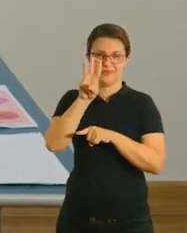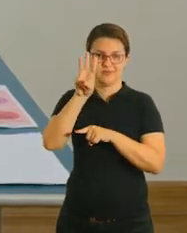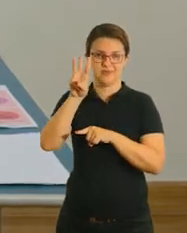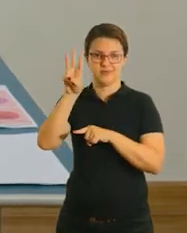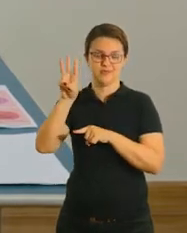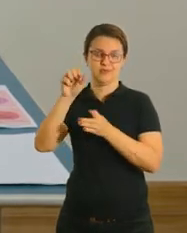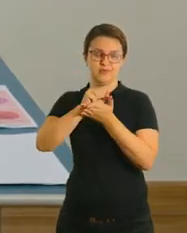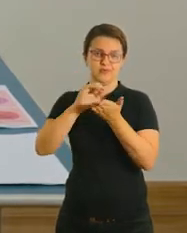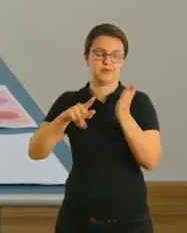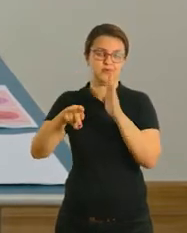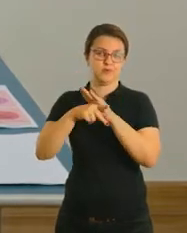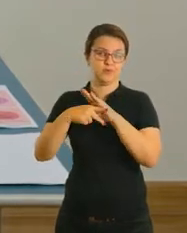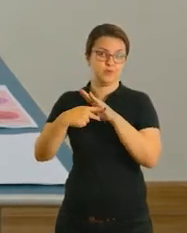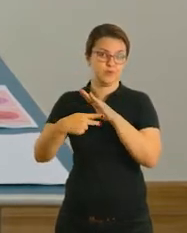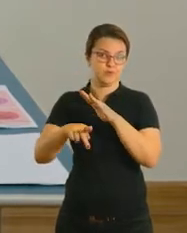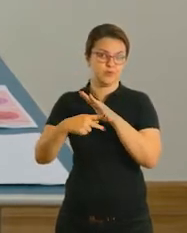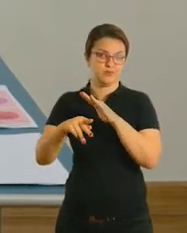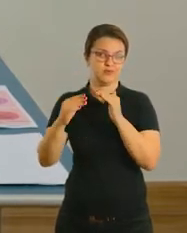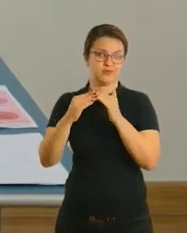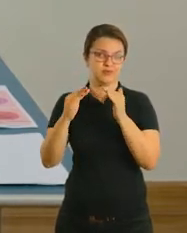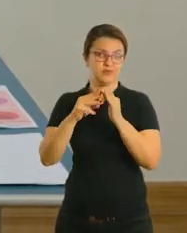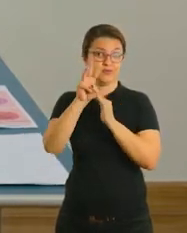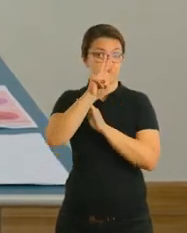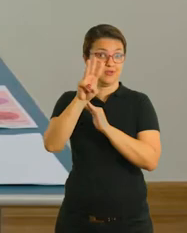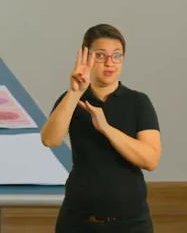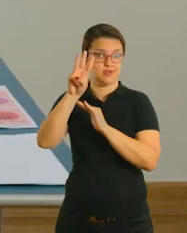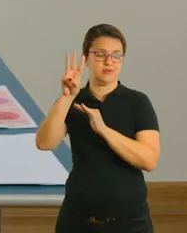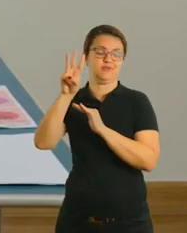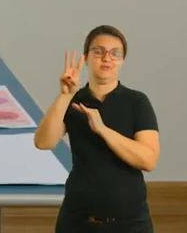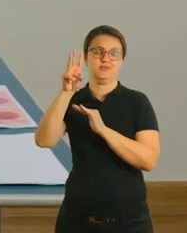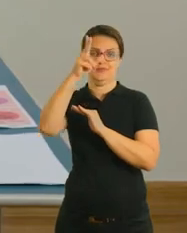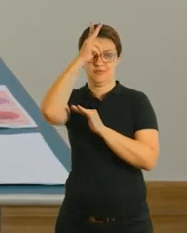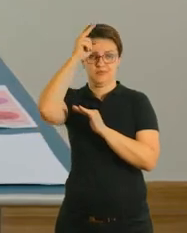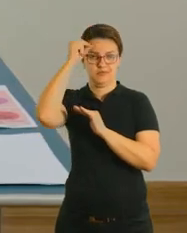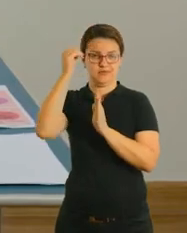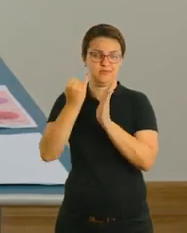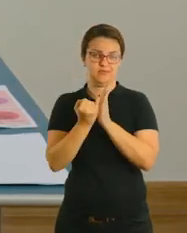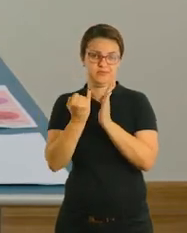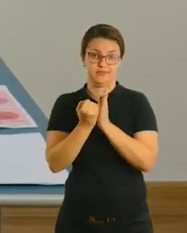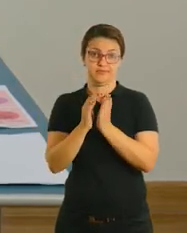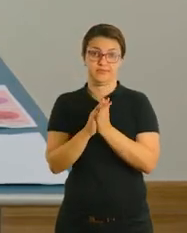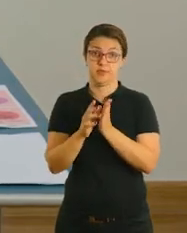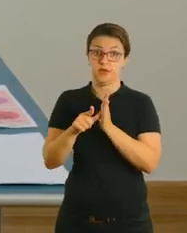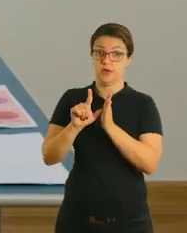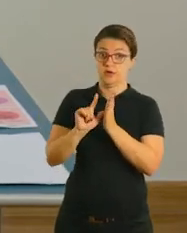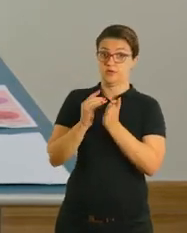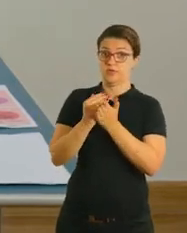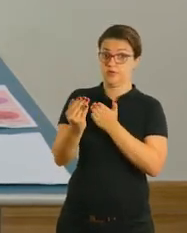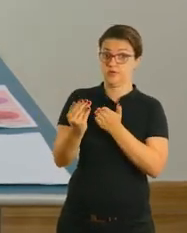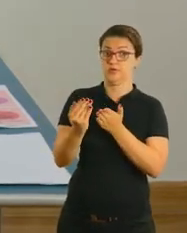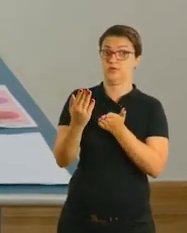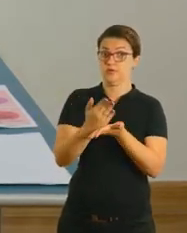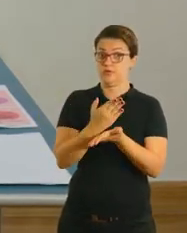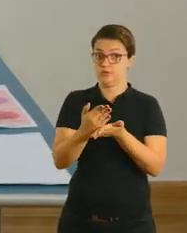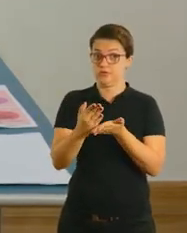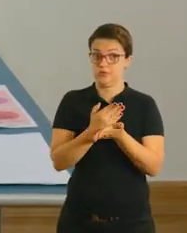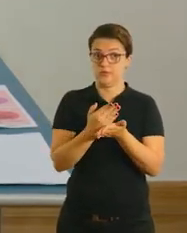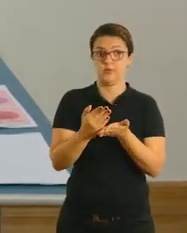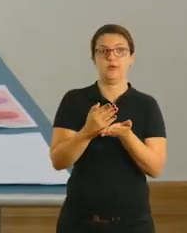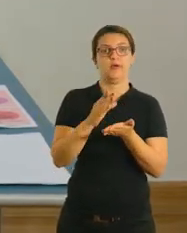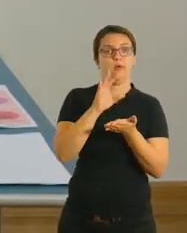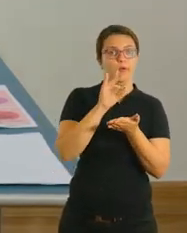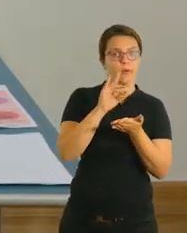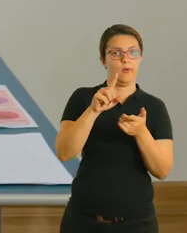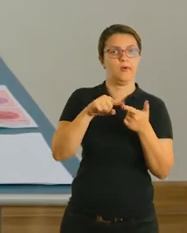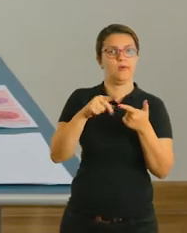no link Lição de Casa, no site da Prefeitura. Antes de começar, vou pedir para vocês já irem separando